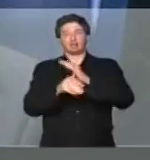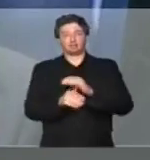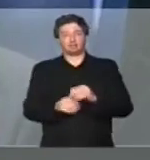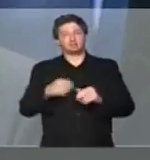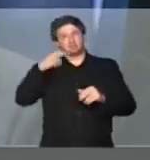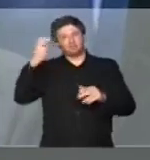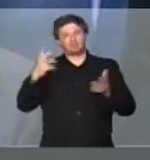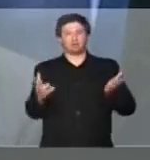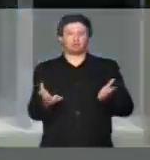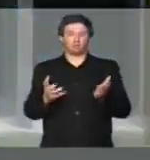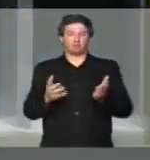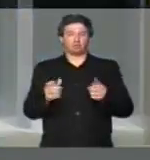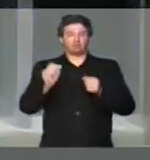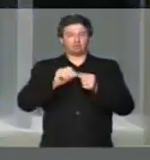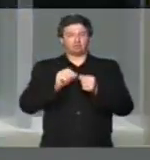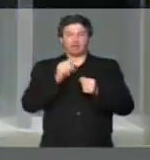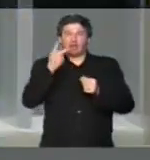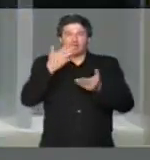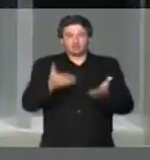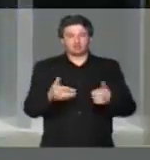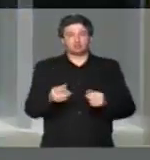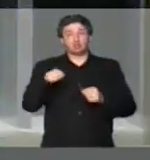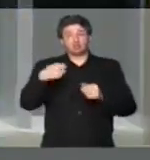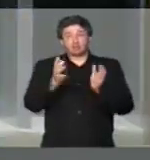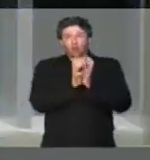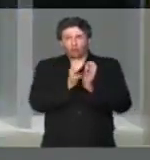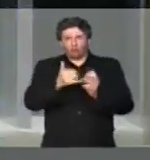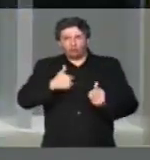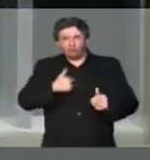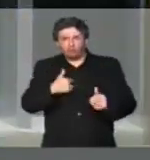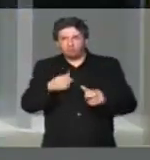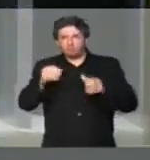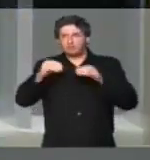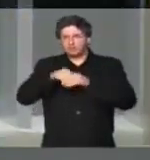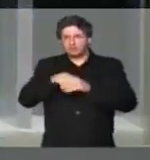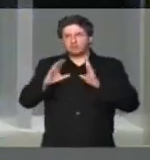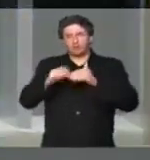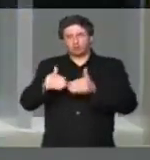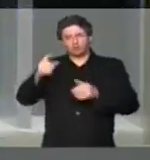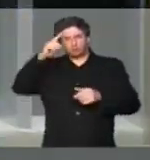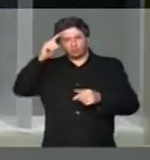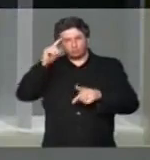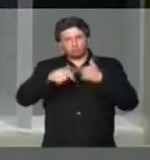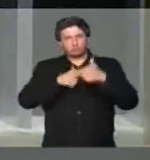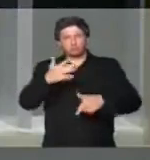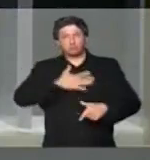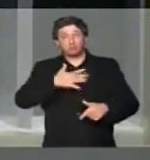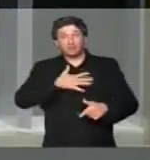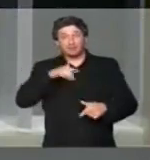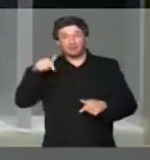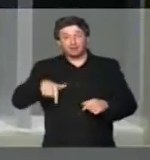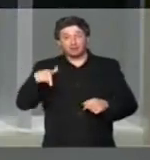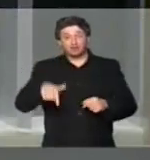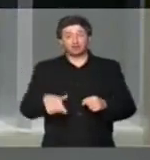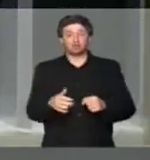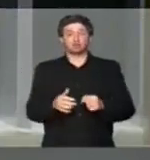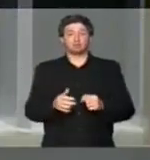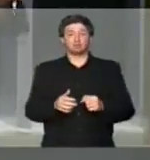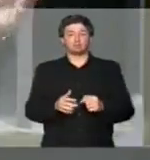is É uma vergonha fazer essa afirmação e quem convive comigo nas comissões no cotidiano da